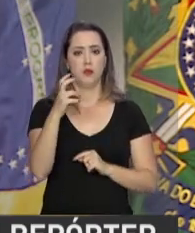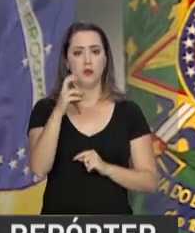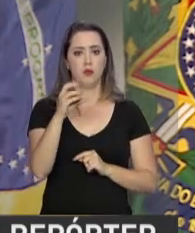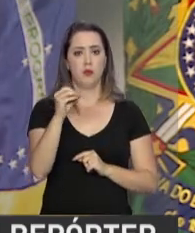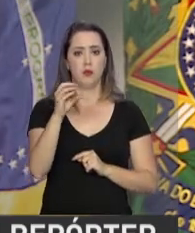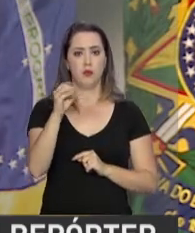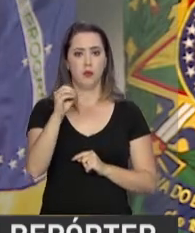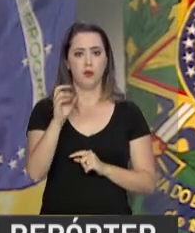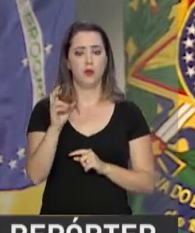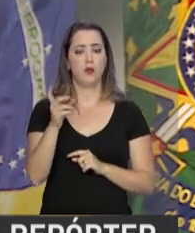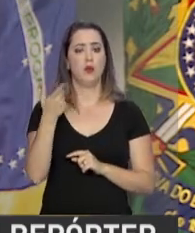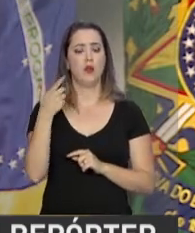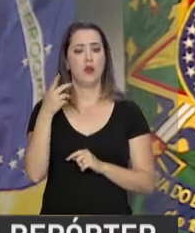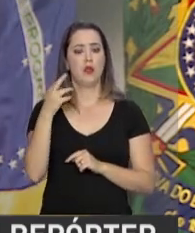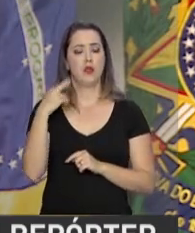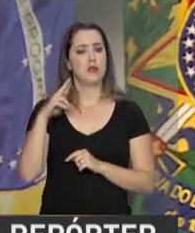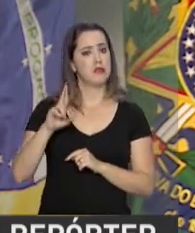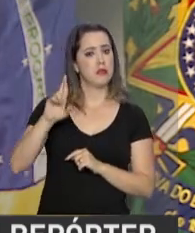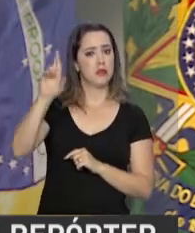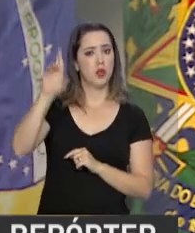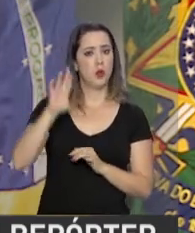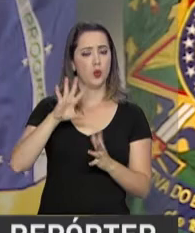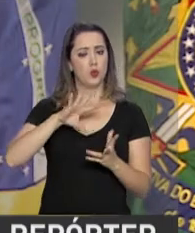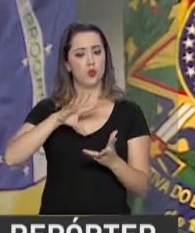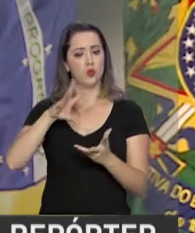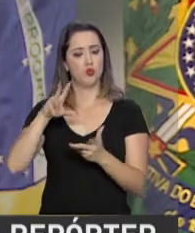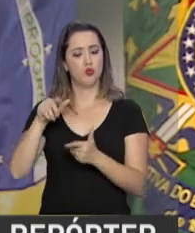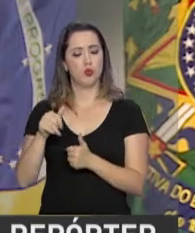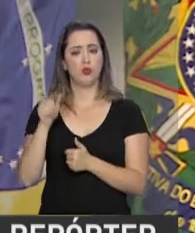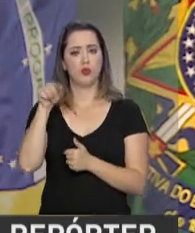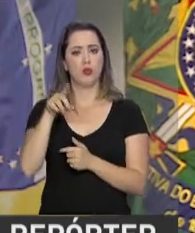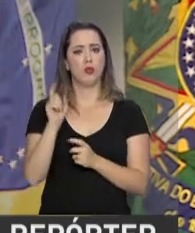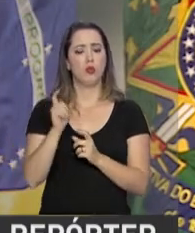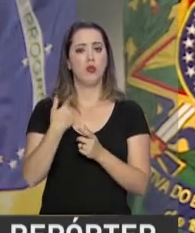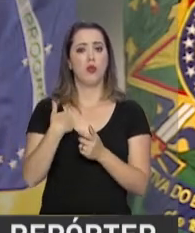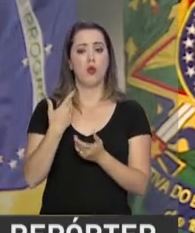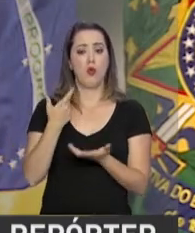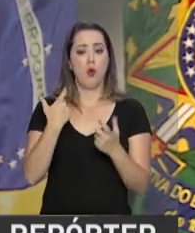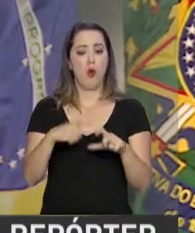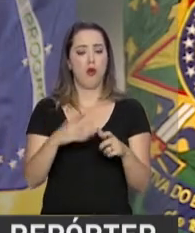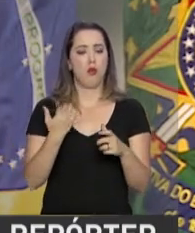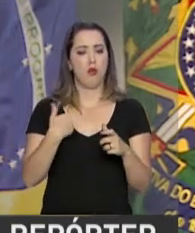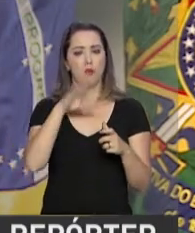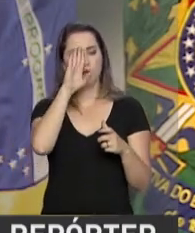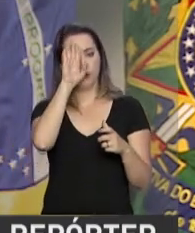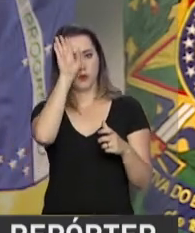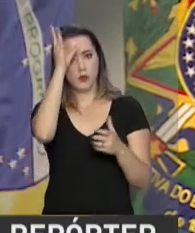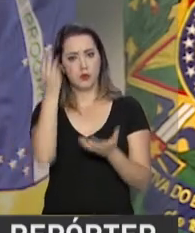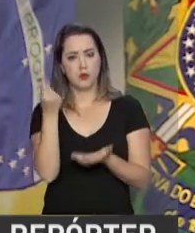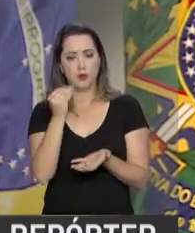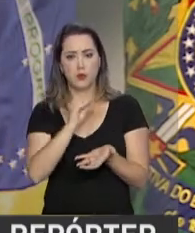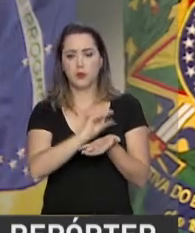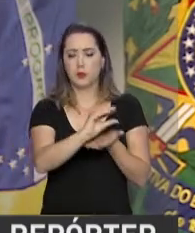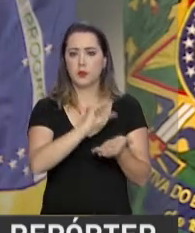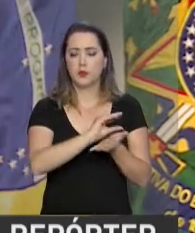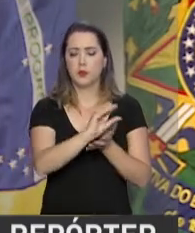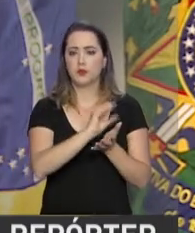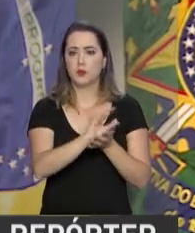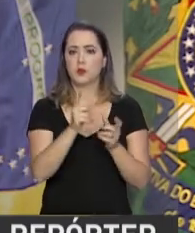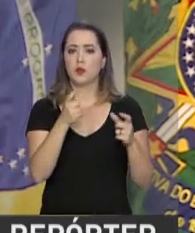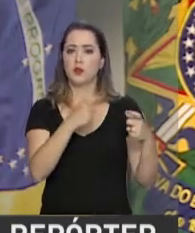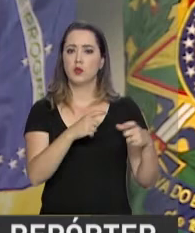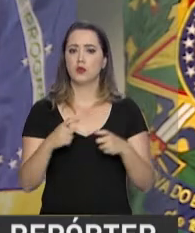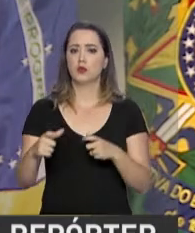a outros executivos de todo o mundo o segundo principal destino de investimentos externos dos principais setores